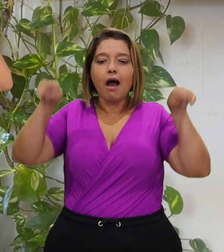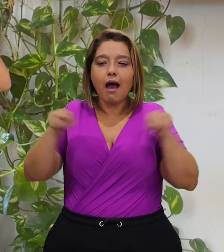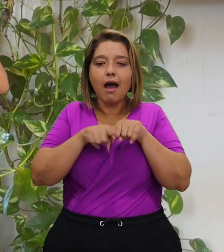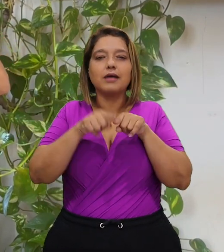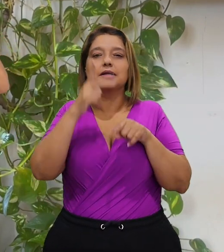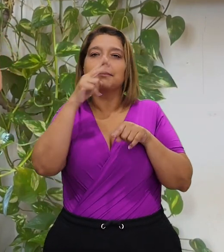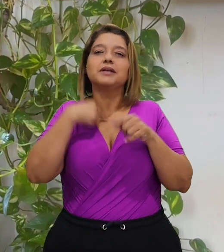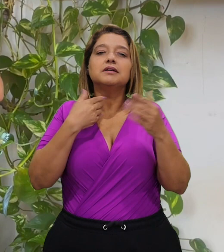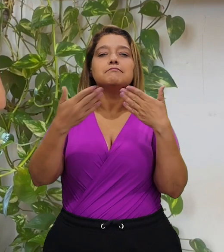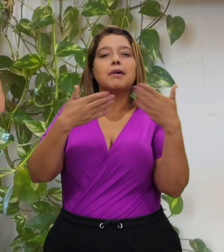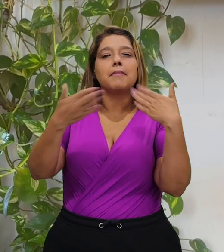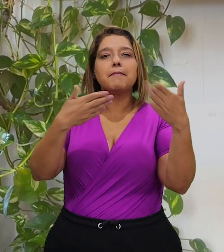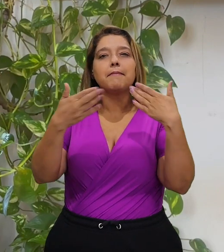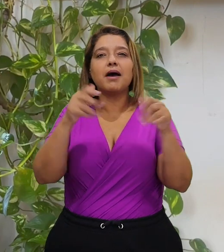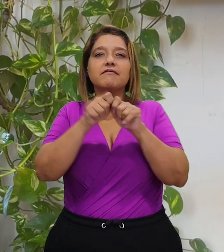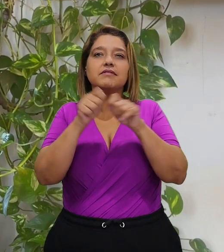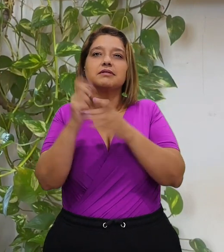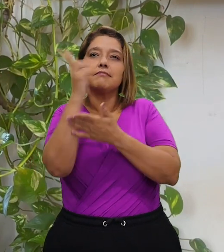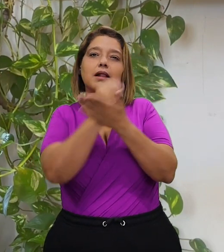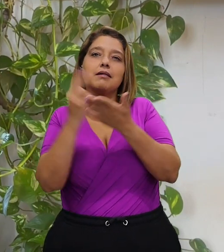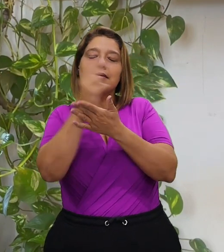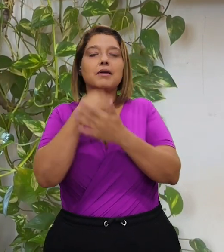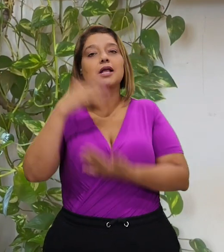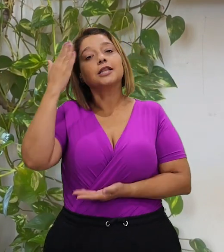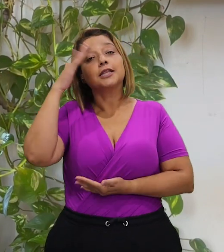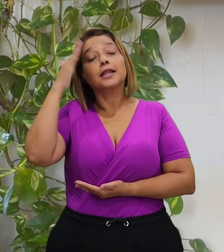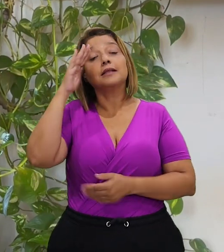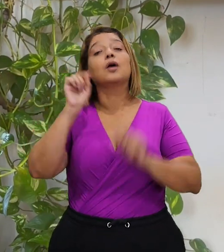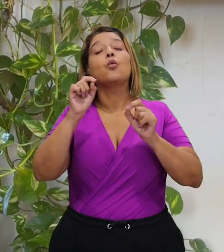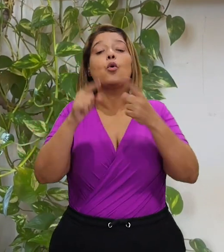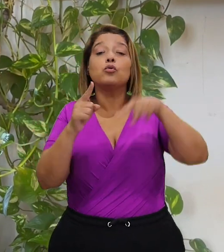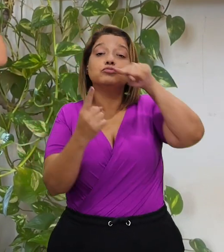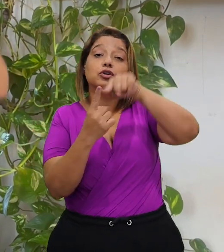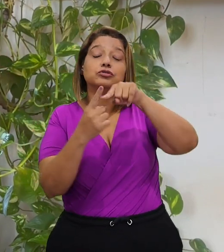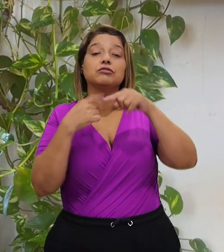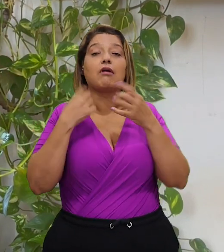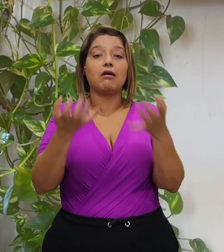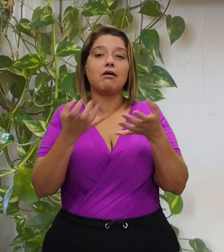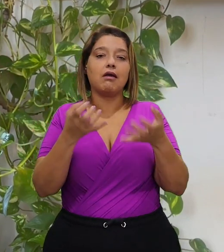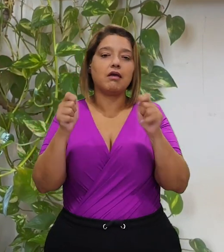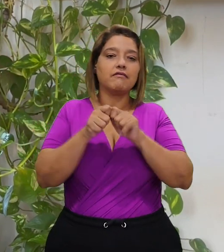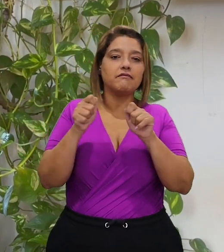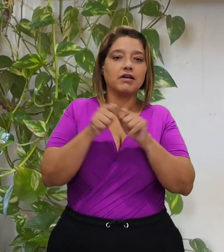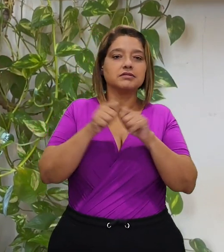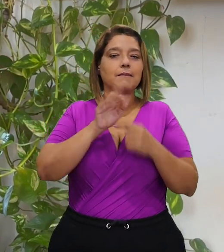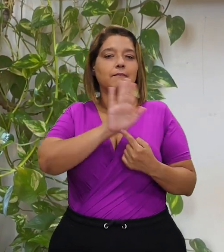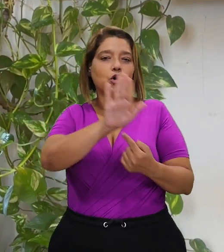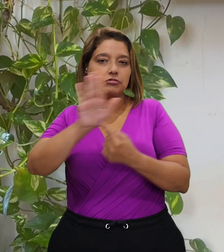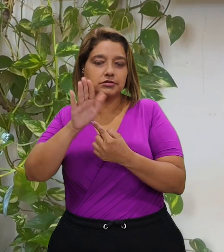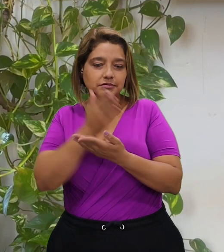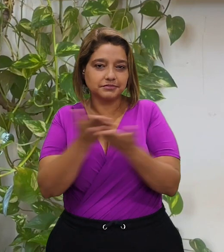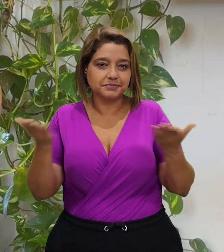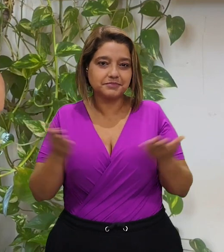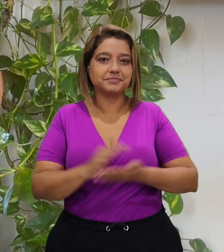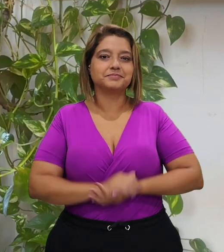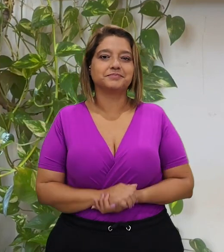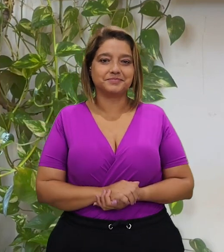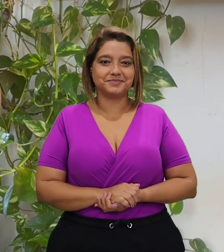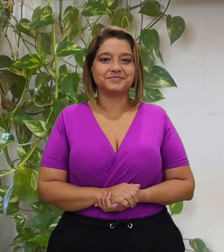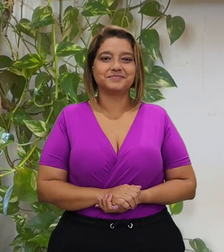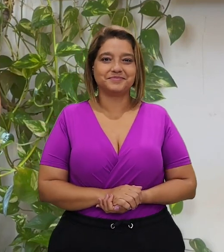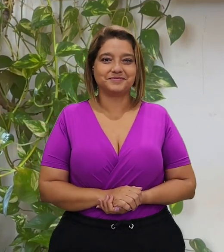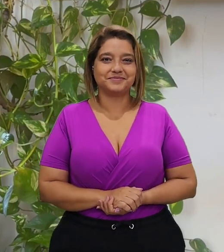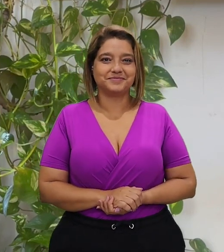buscar mancha mesmo, é manchar, não é simplesmente passar uma camada lisa, mas é fazer manchas, e dessas manchas eu tirava